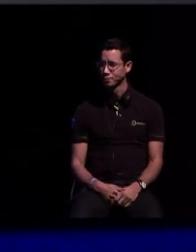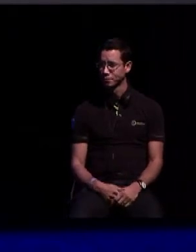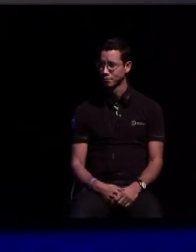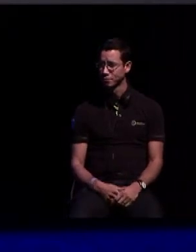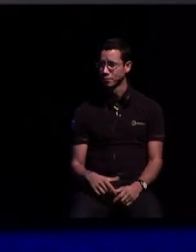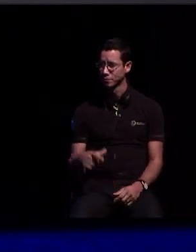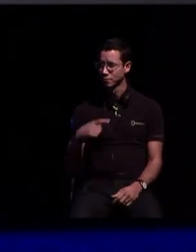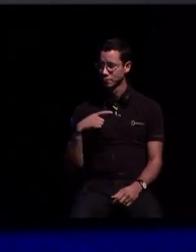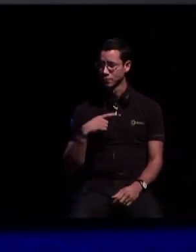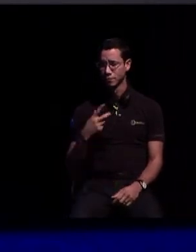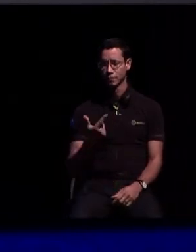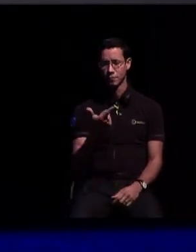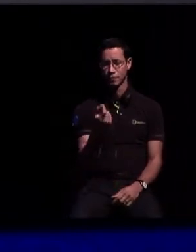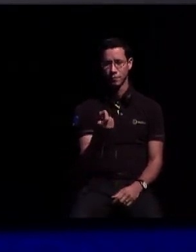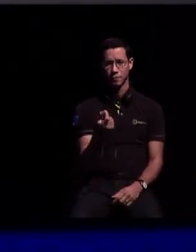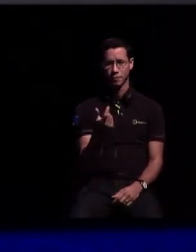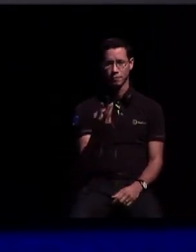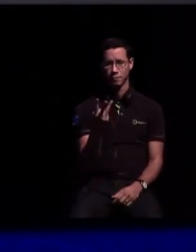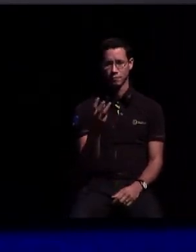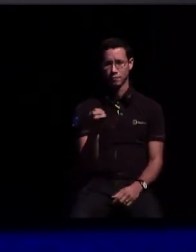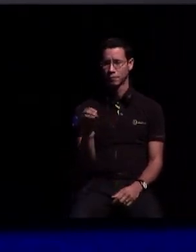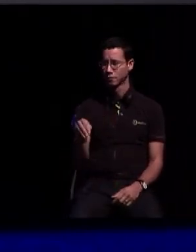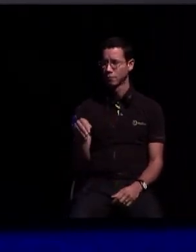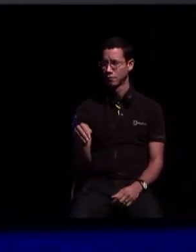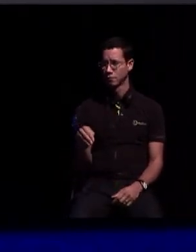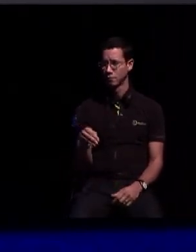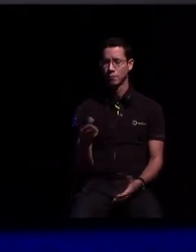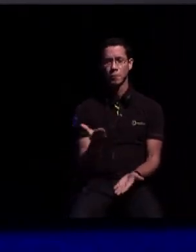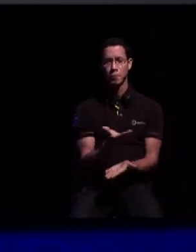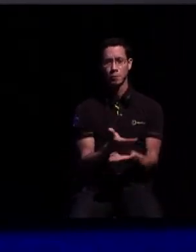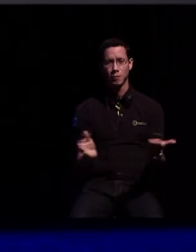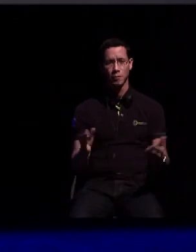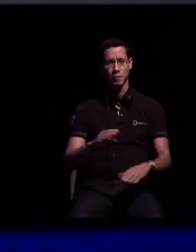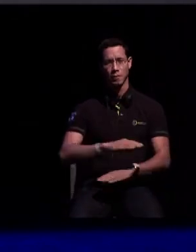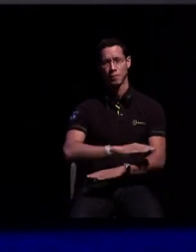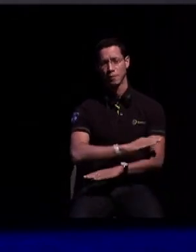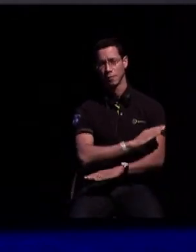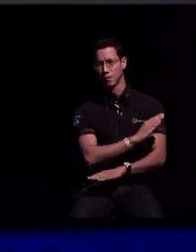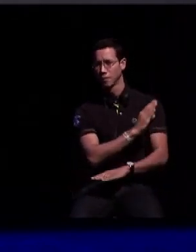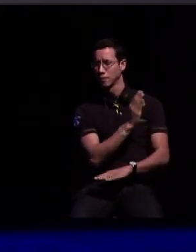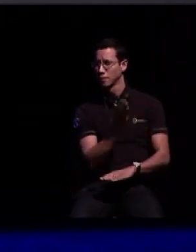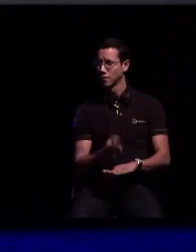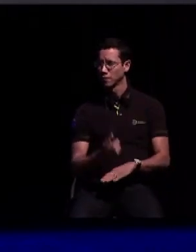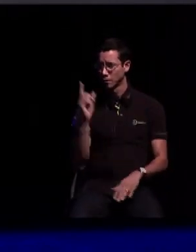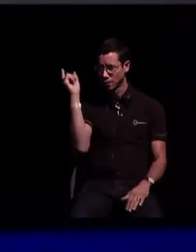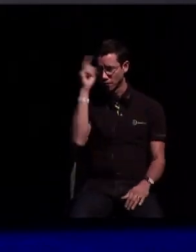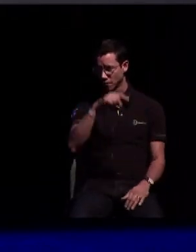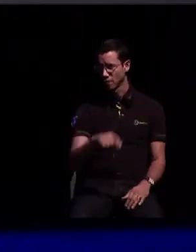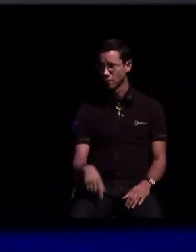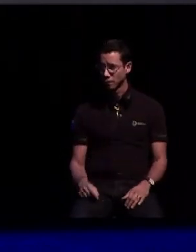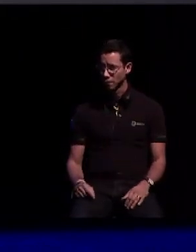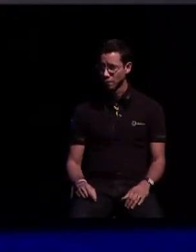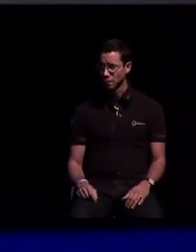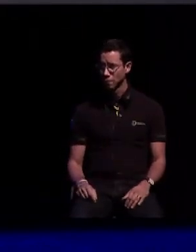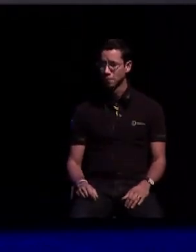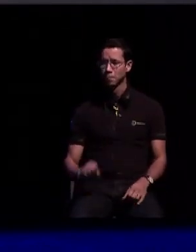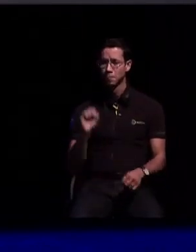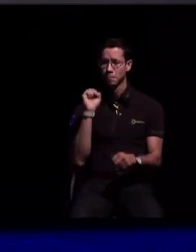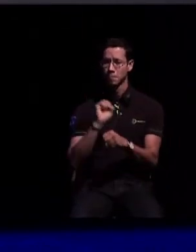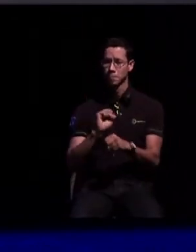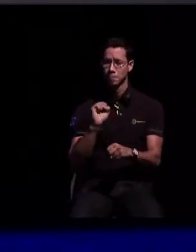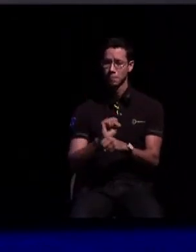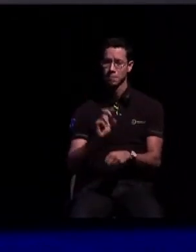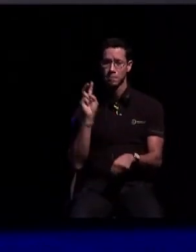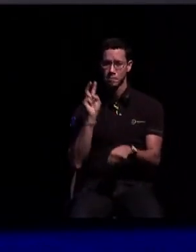ter 20 ou 30 minutos e você, né? Quer dizer, perdeu uma boa parte do seu dia, cansou, etc, etc. Então, você cria toda uma